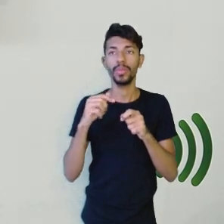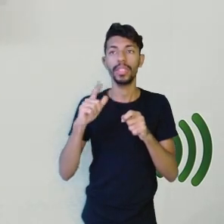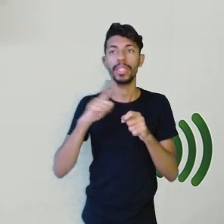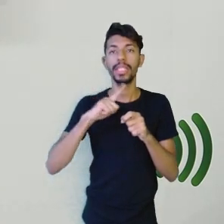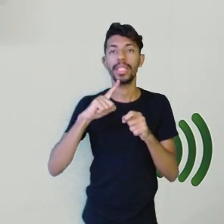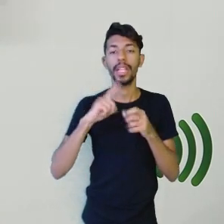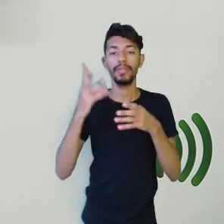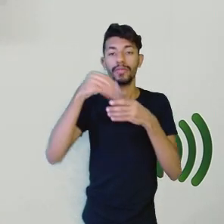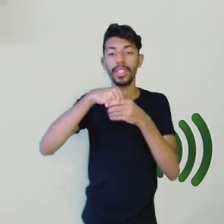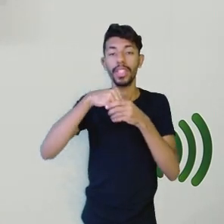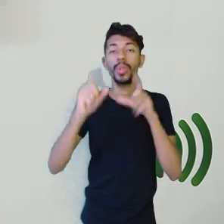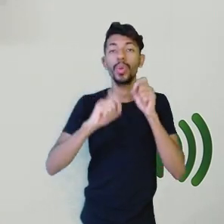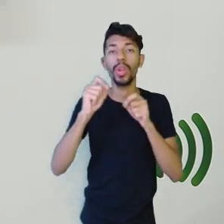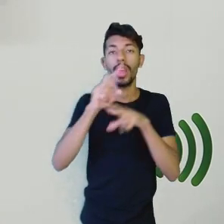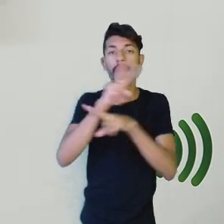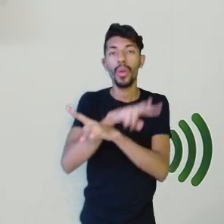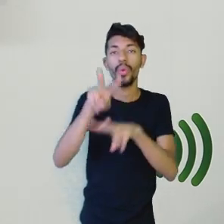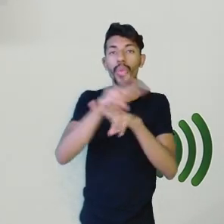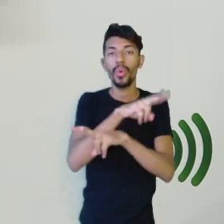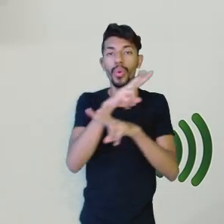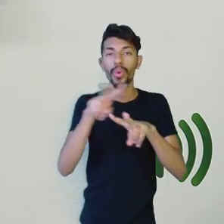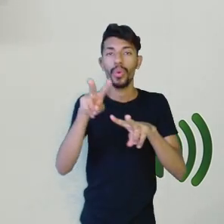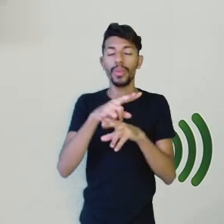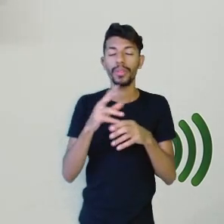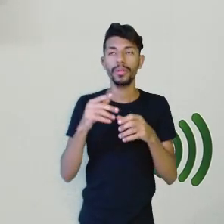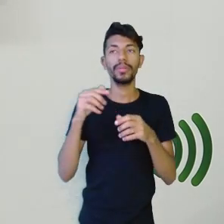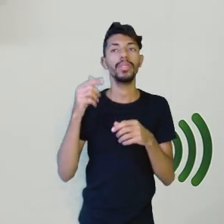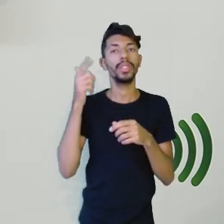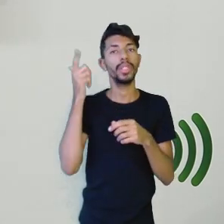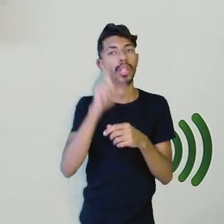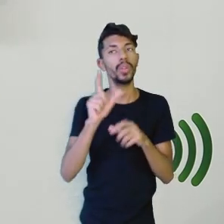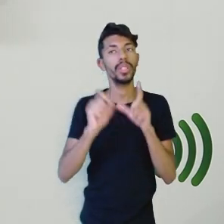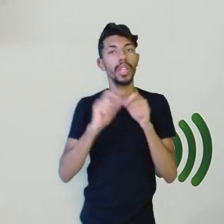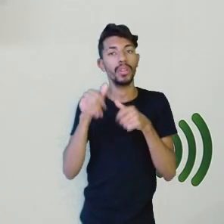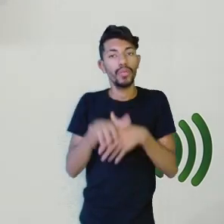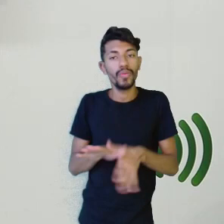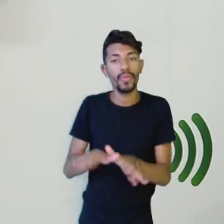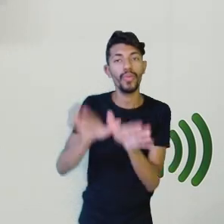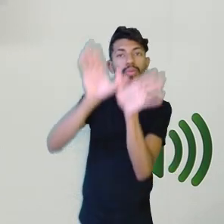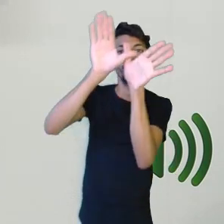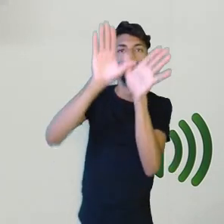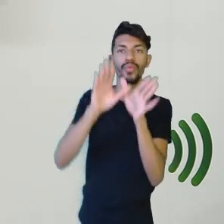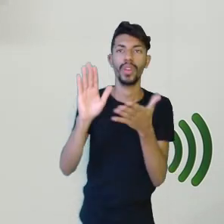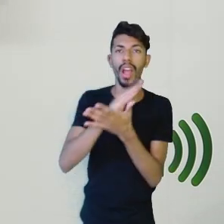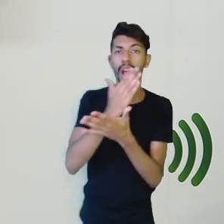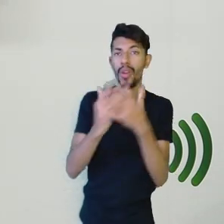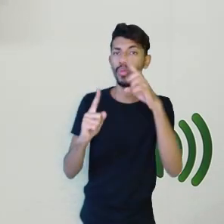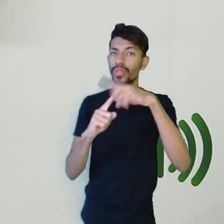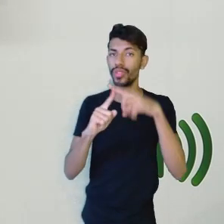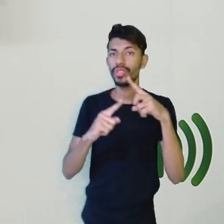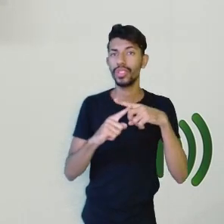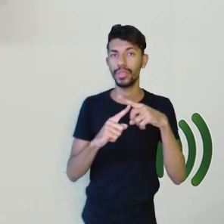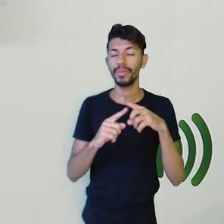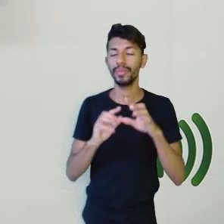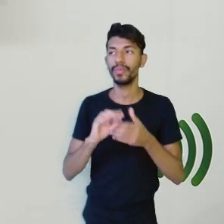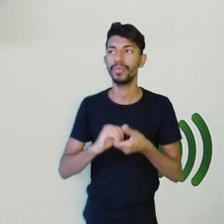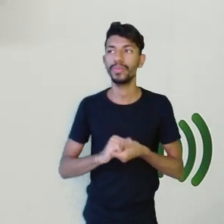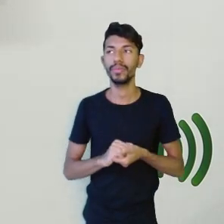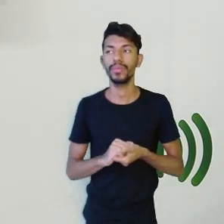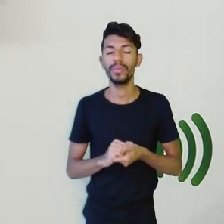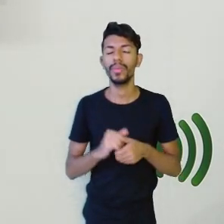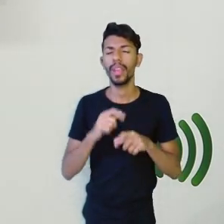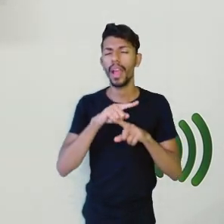aves. São resistentes e leves, permitindo voo a algumas espécies. Então, aí você pergunta para mim,